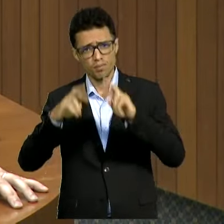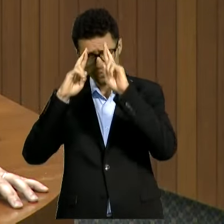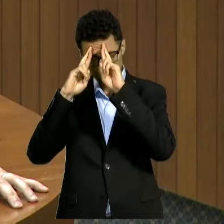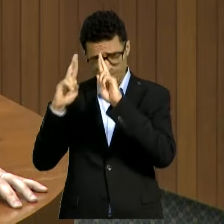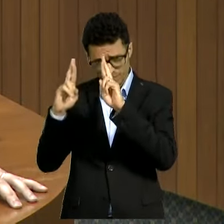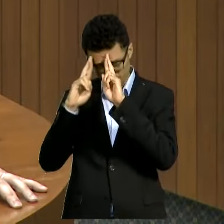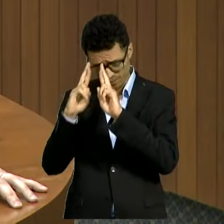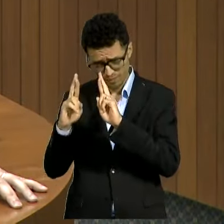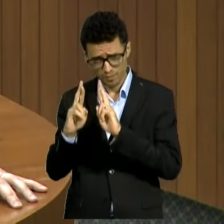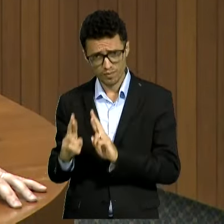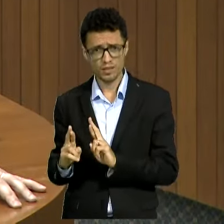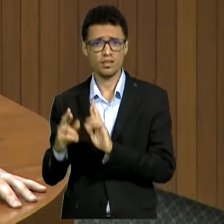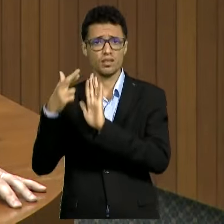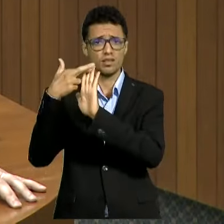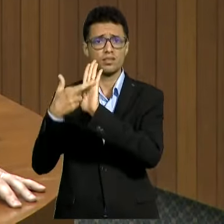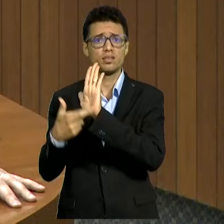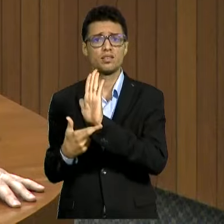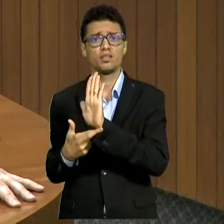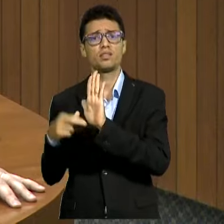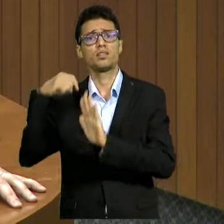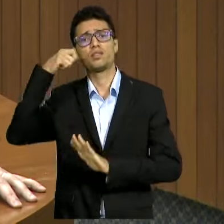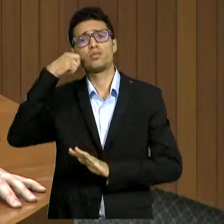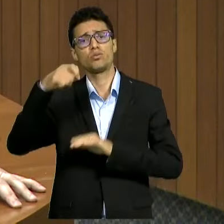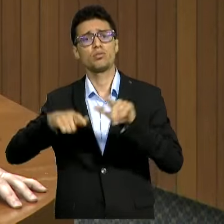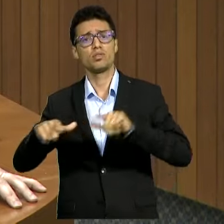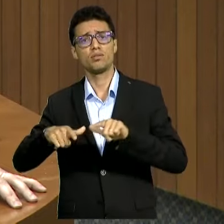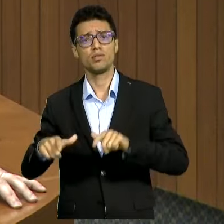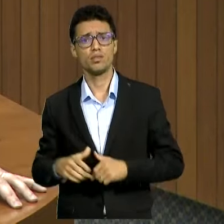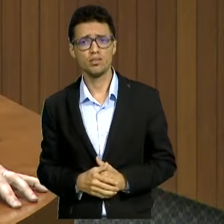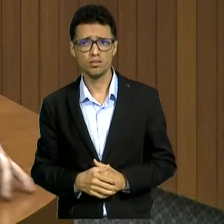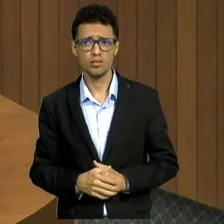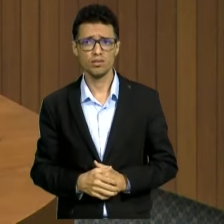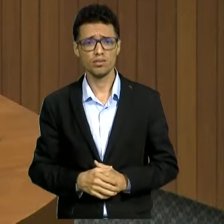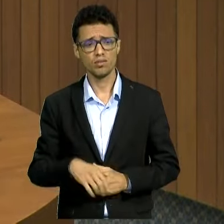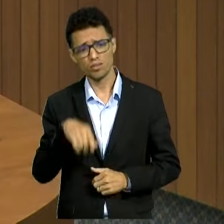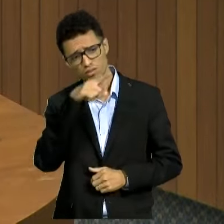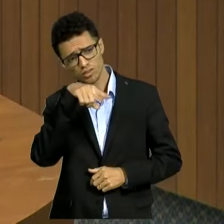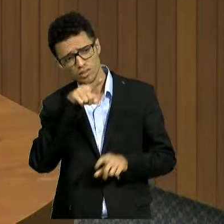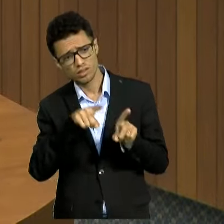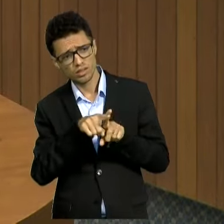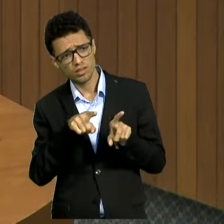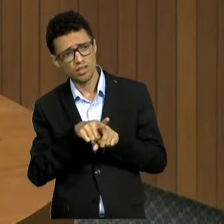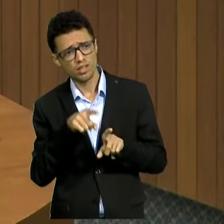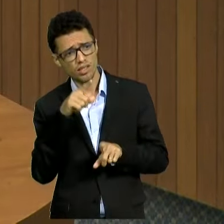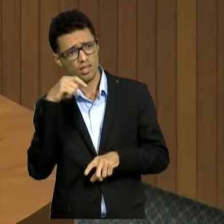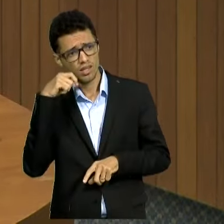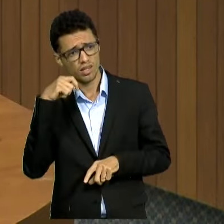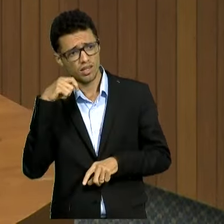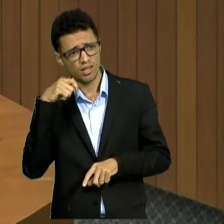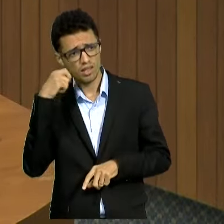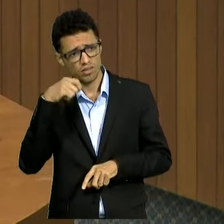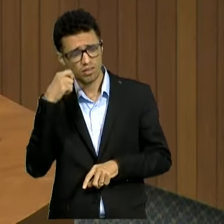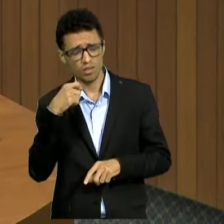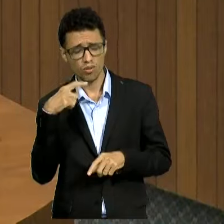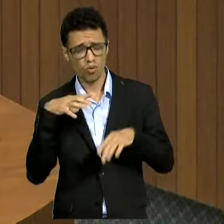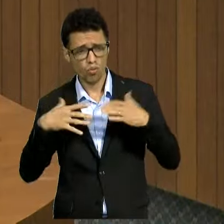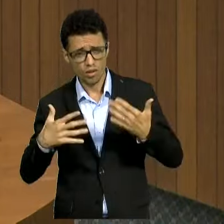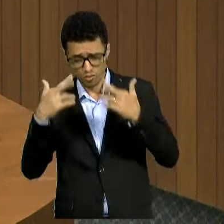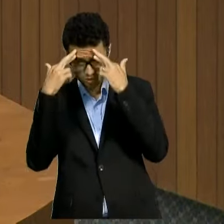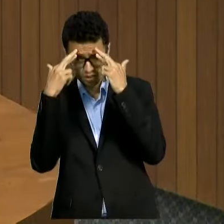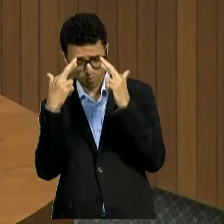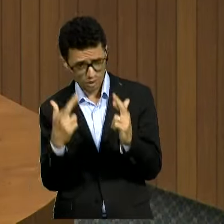prerrogativas da advocacia, deputado Neto Evangelista, você que também é advogado. Porque quando se respeita a prerrogativa da advocacia, se